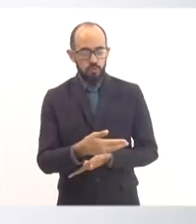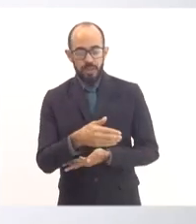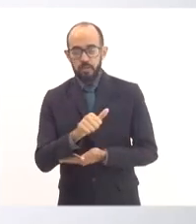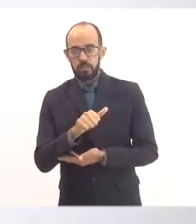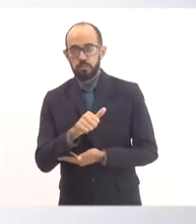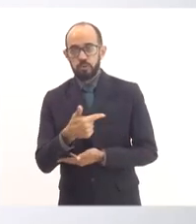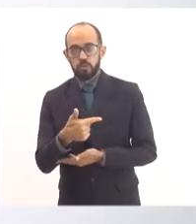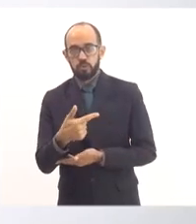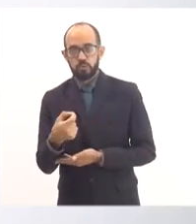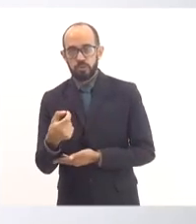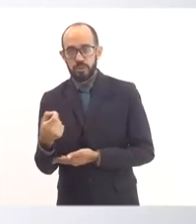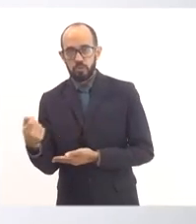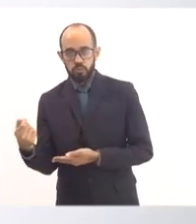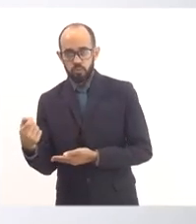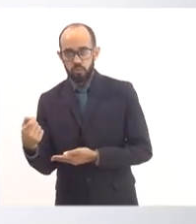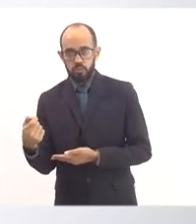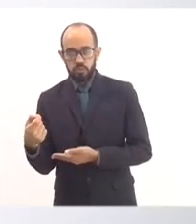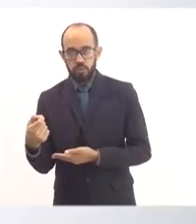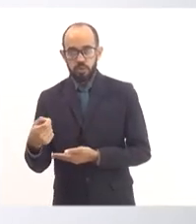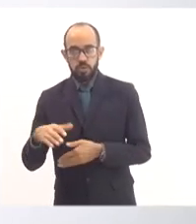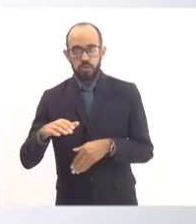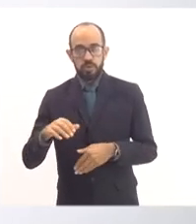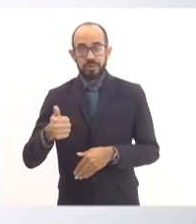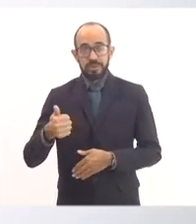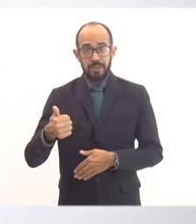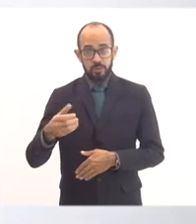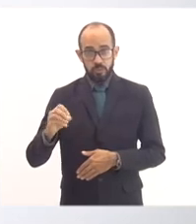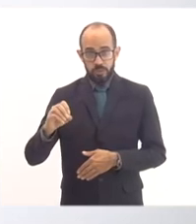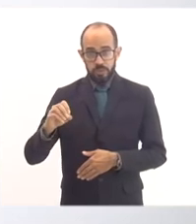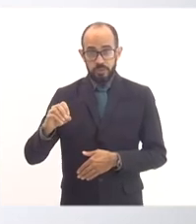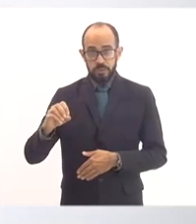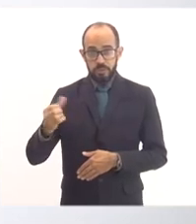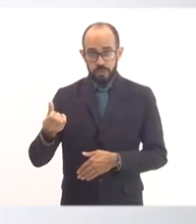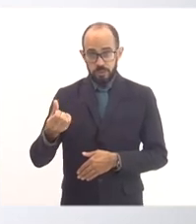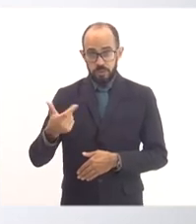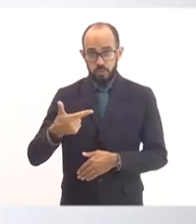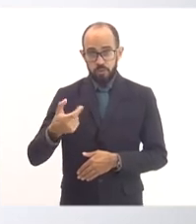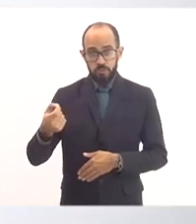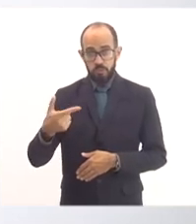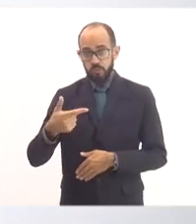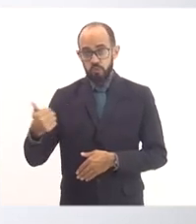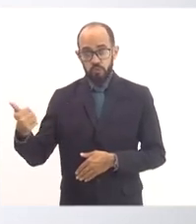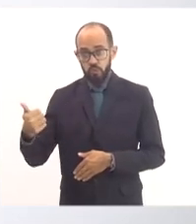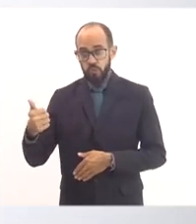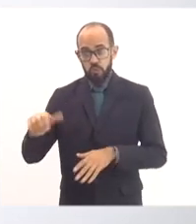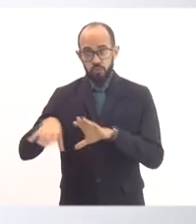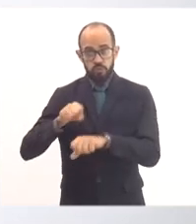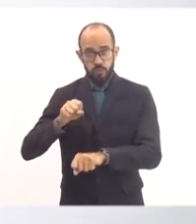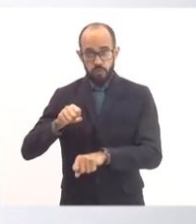geral, 106 em 2021 se formaram.